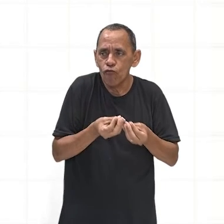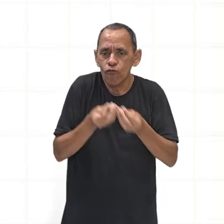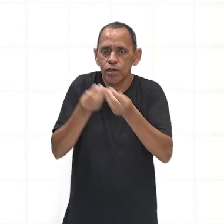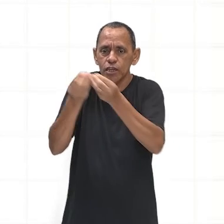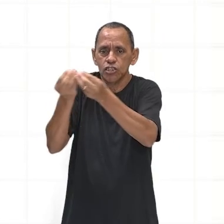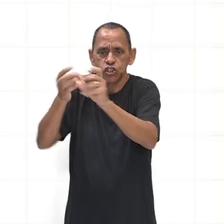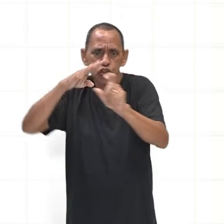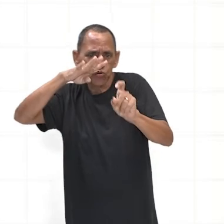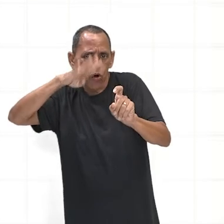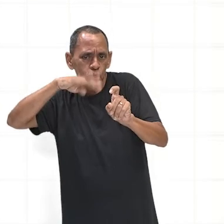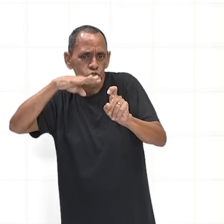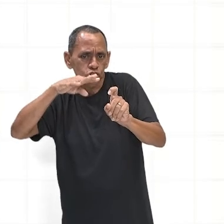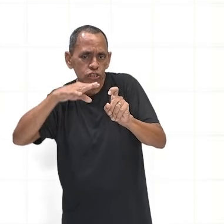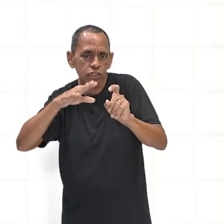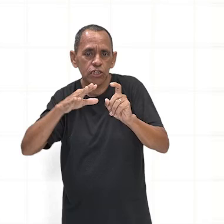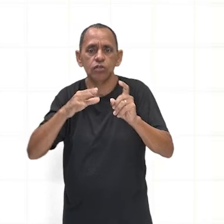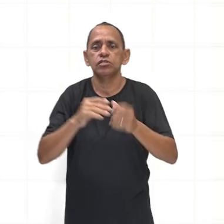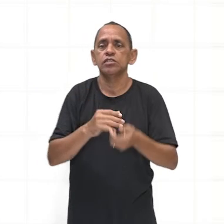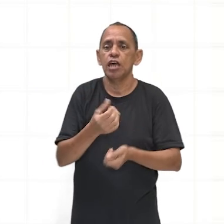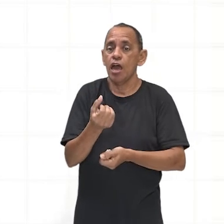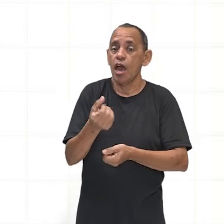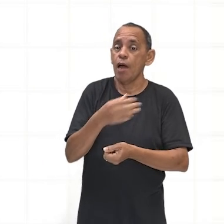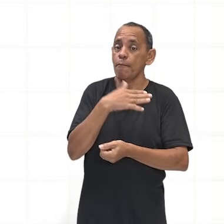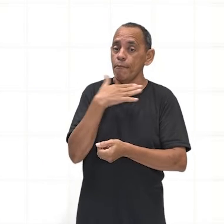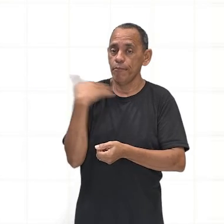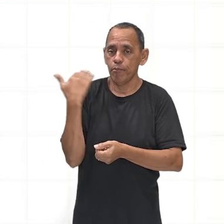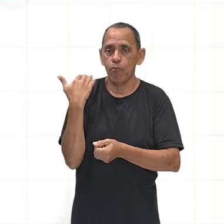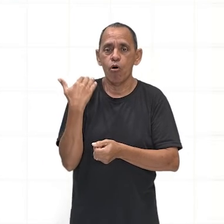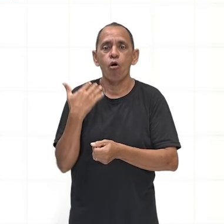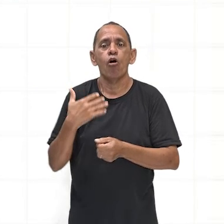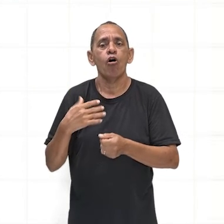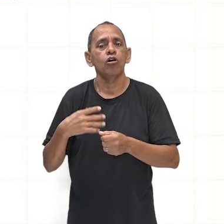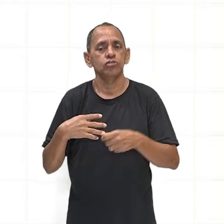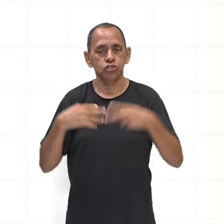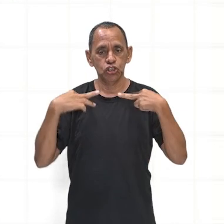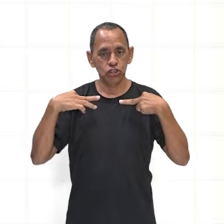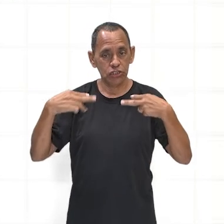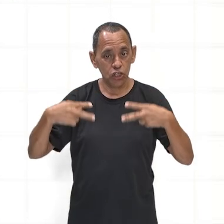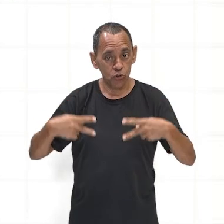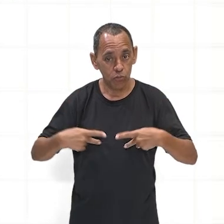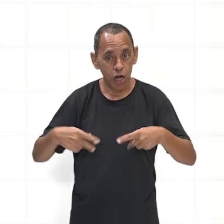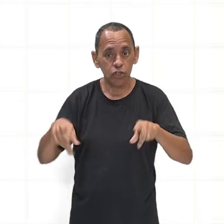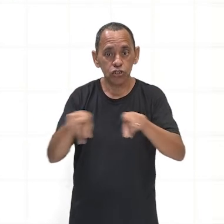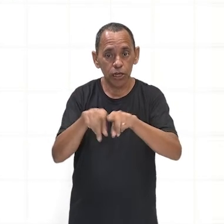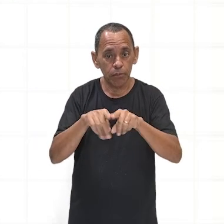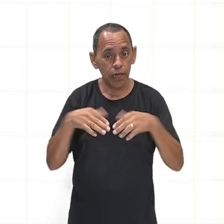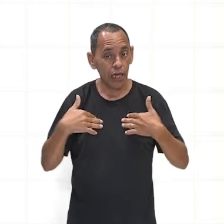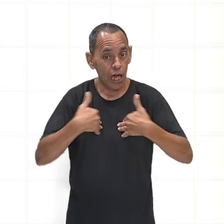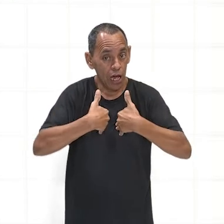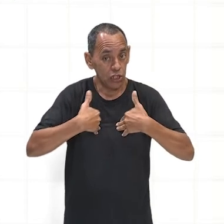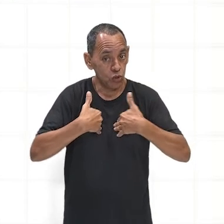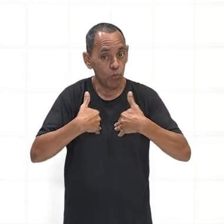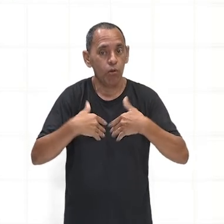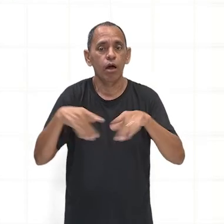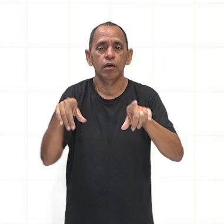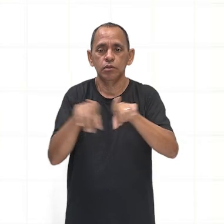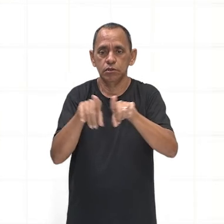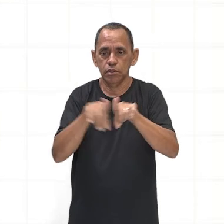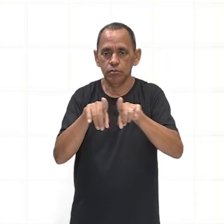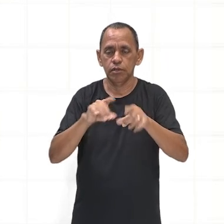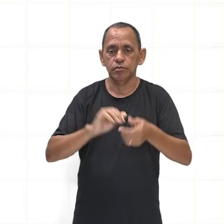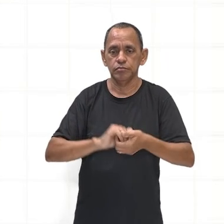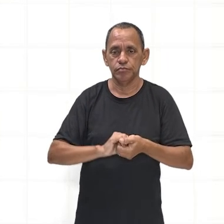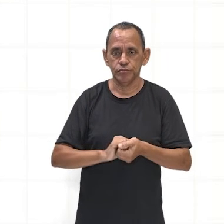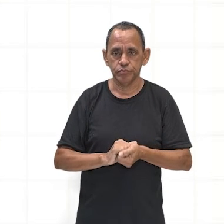uma ferramenta que eles acreditavam ser necessária para manter os deuses satisfeitos e